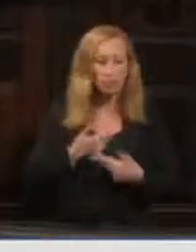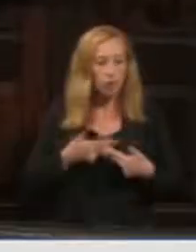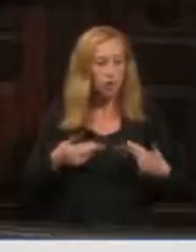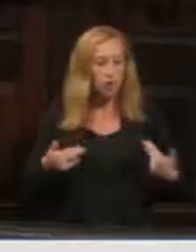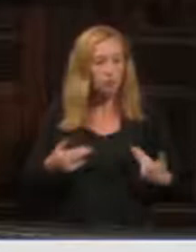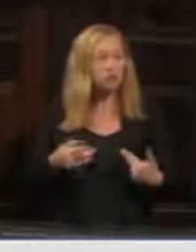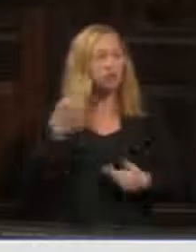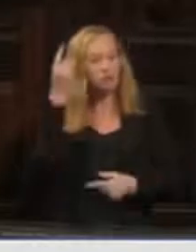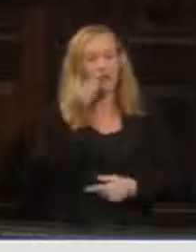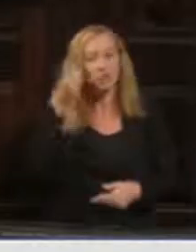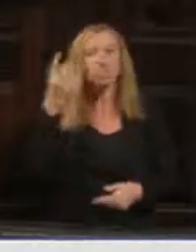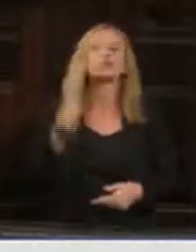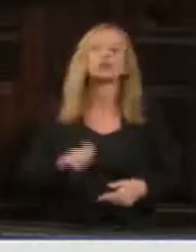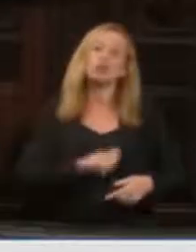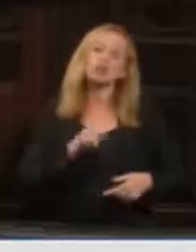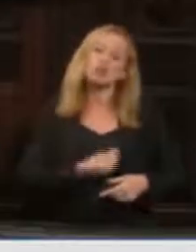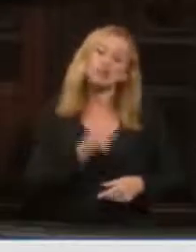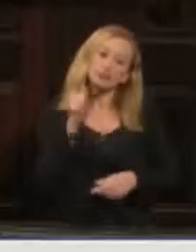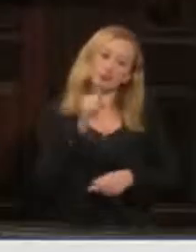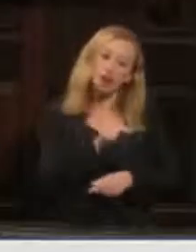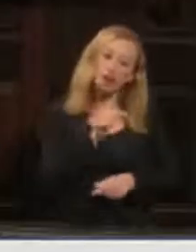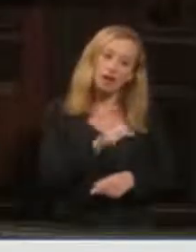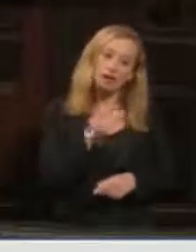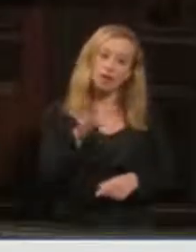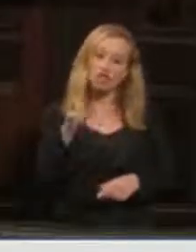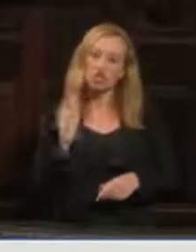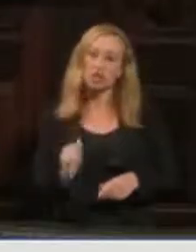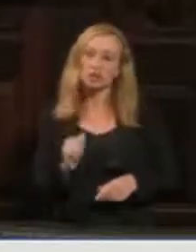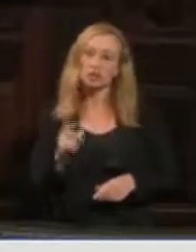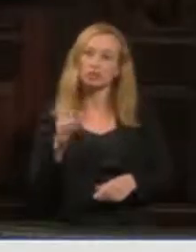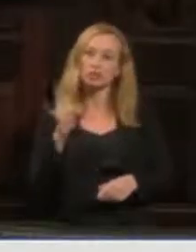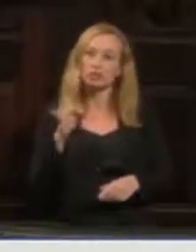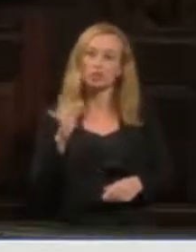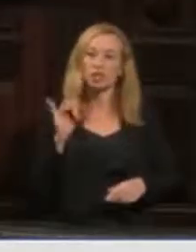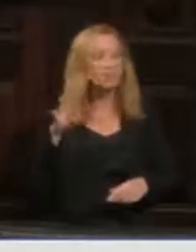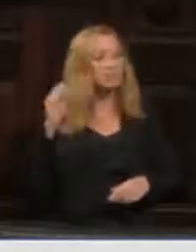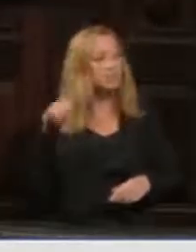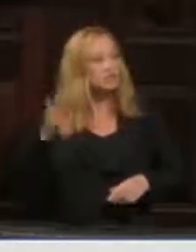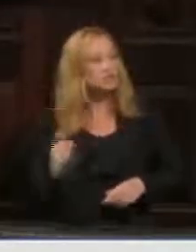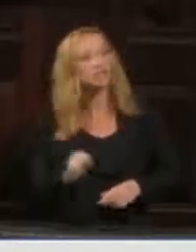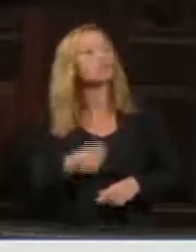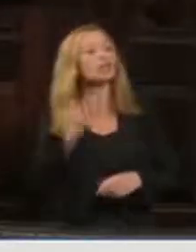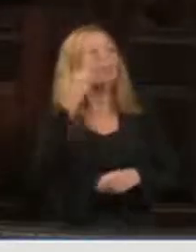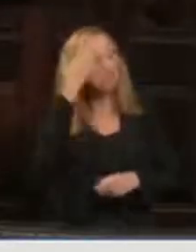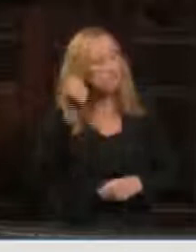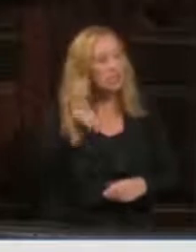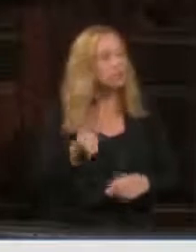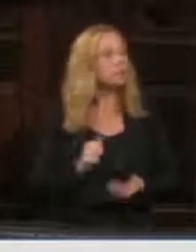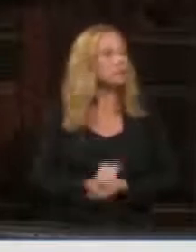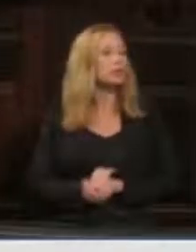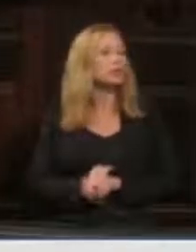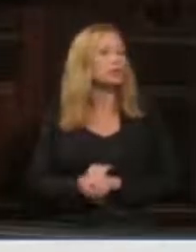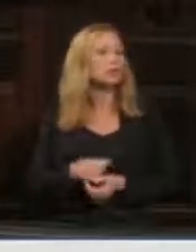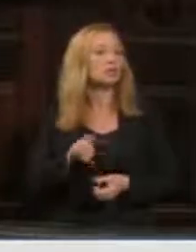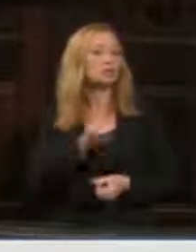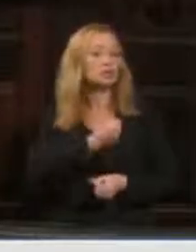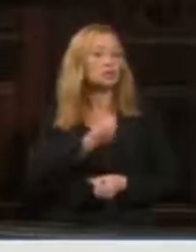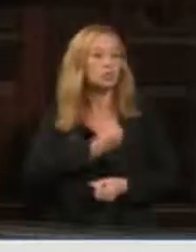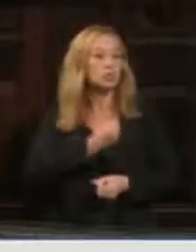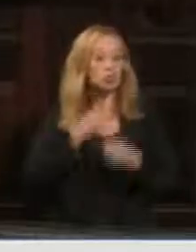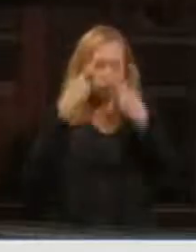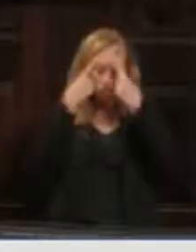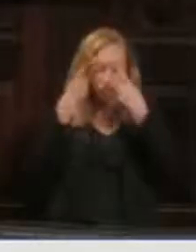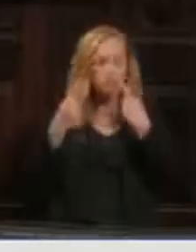passamos pela falta de segurança nas nossas cidades e no interior do estado. Conversando aqui com o Chico